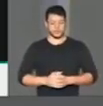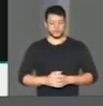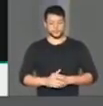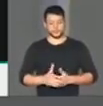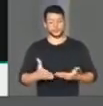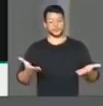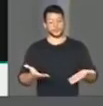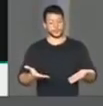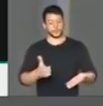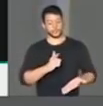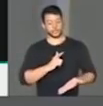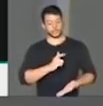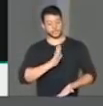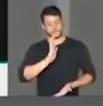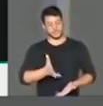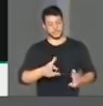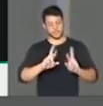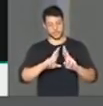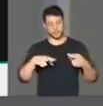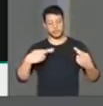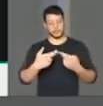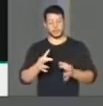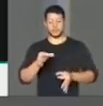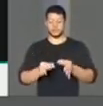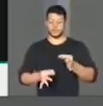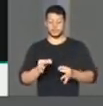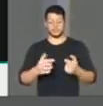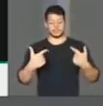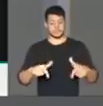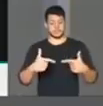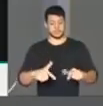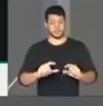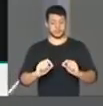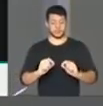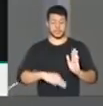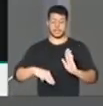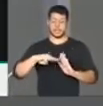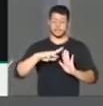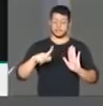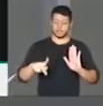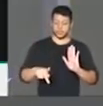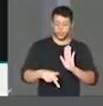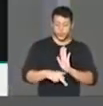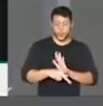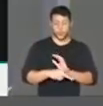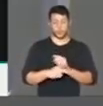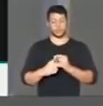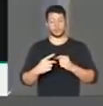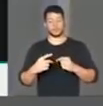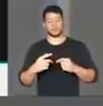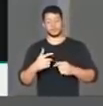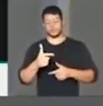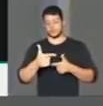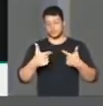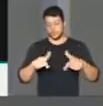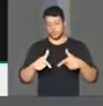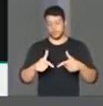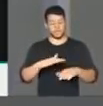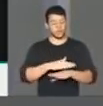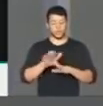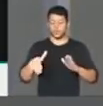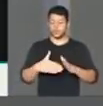na Comissão do Trabalho e a Justiça do Trabalho está apavorada. Ministério Público do Trabalho, isso tudo é engolido por esta